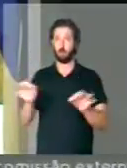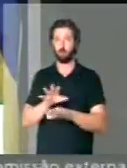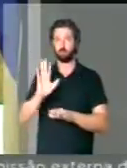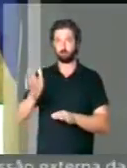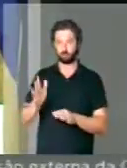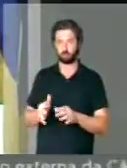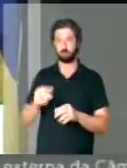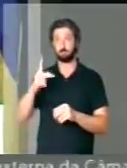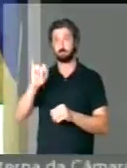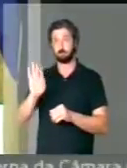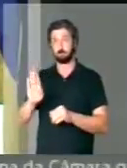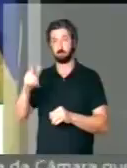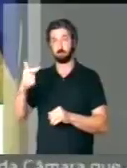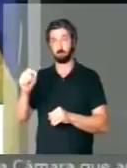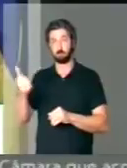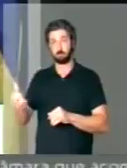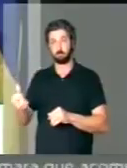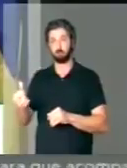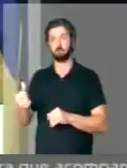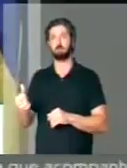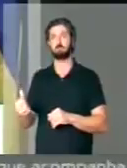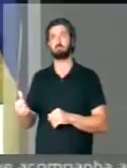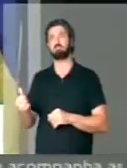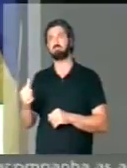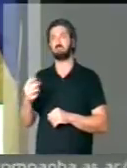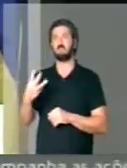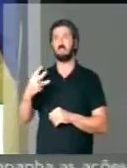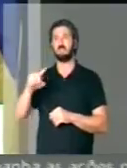conclusão do PIB de 2016, menos